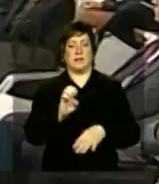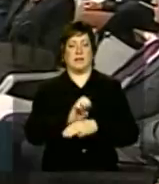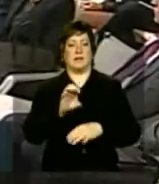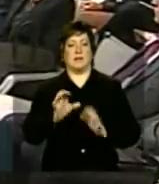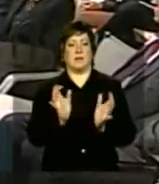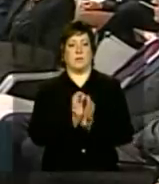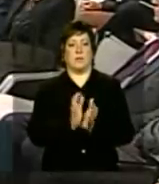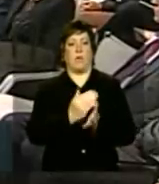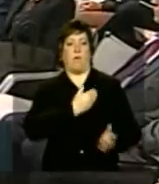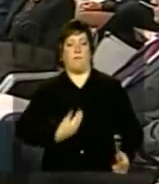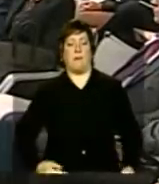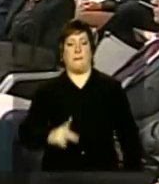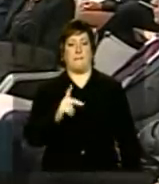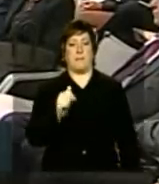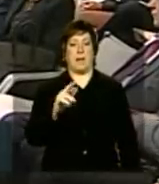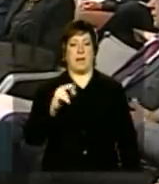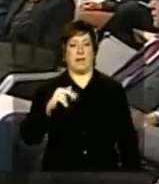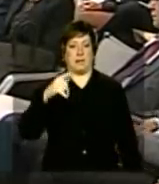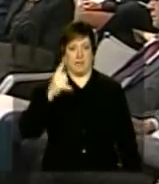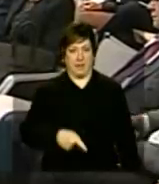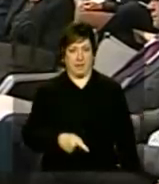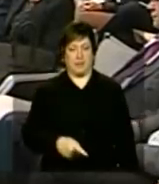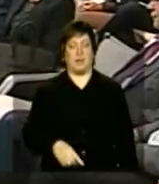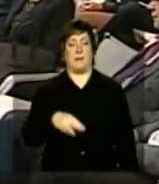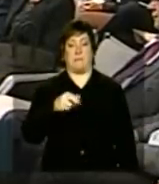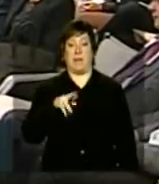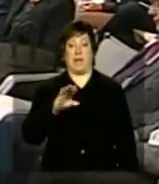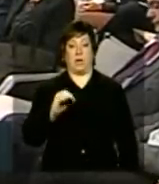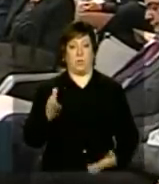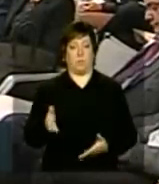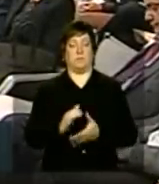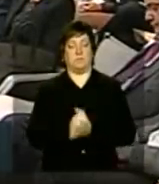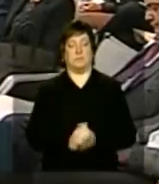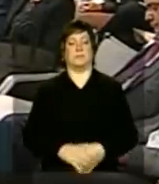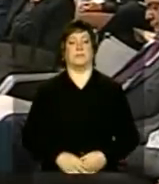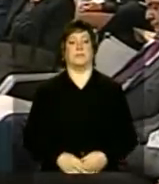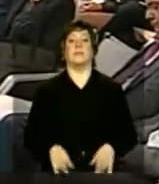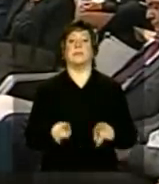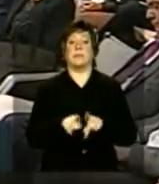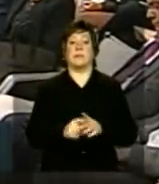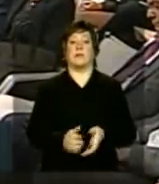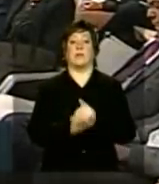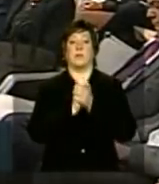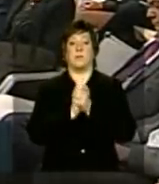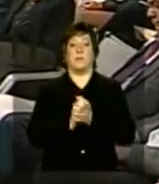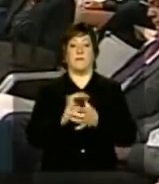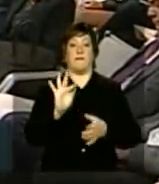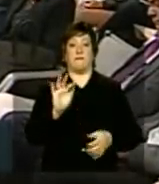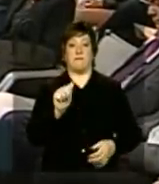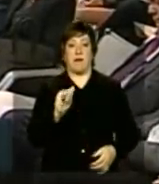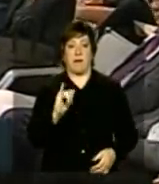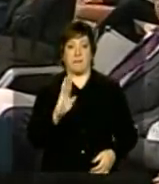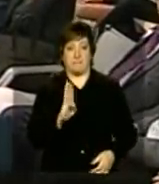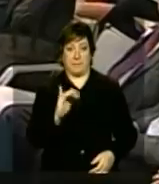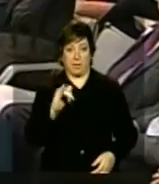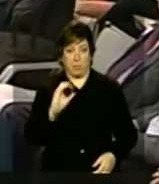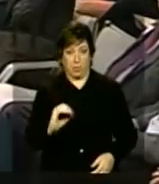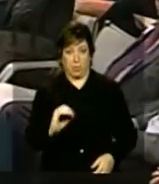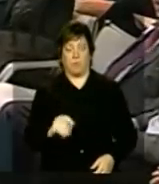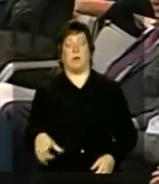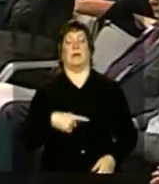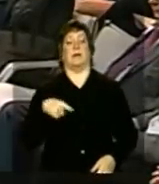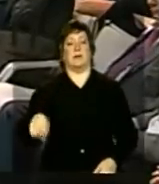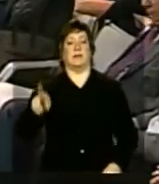a copa do governo do Paraná Mário Celso cumprimentar o Fábio lepique que